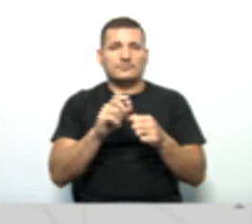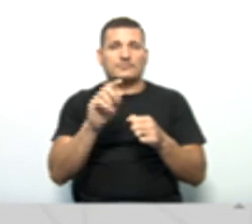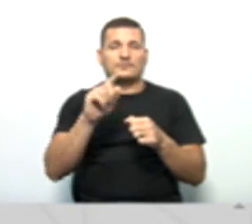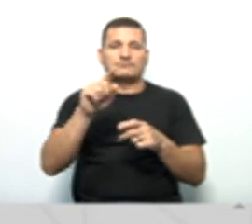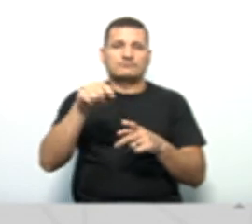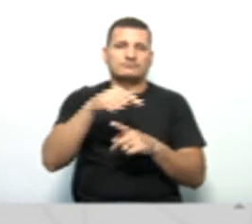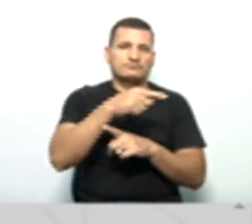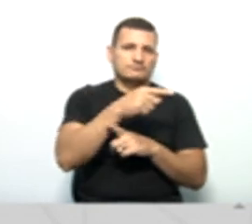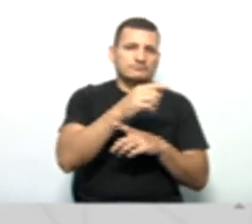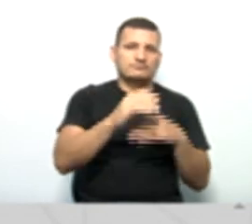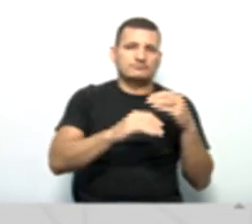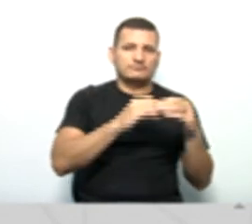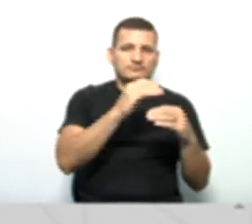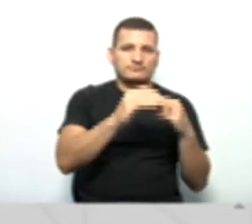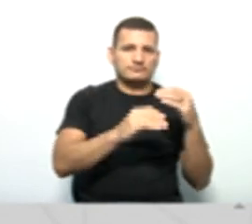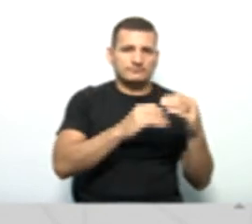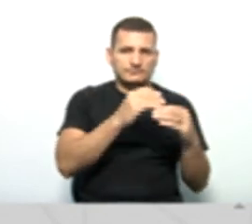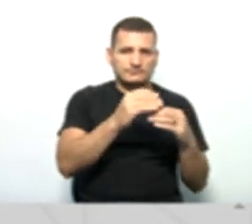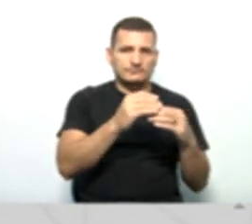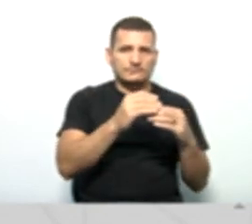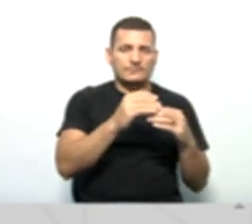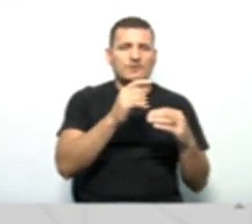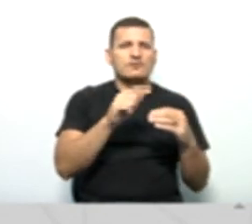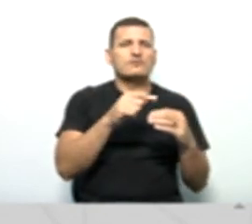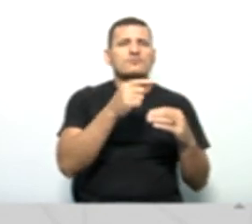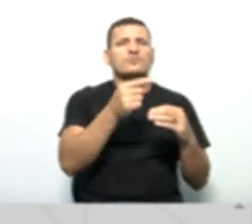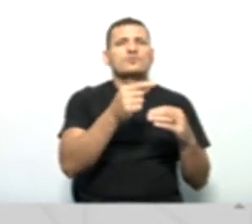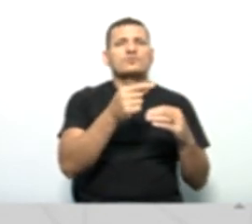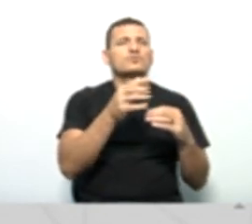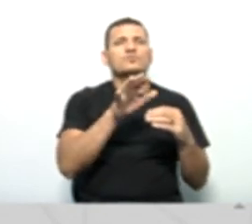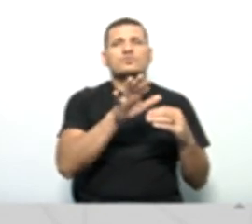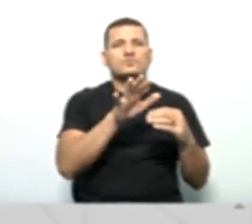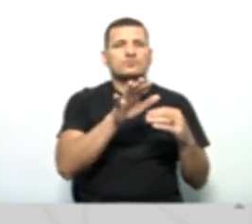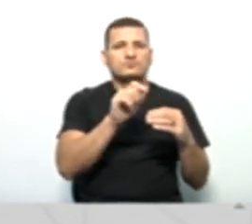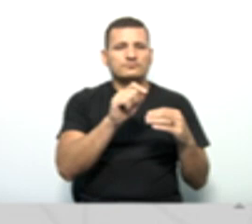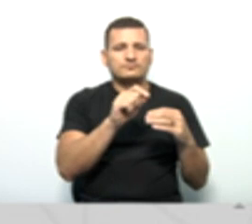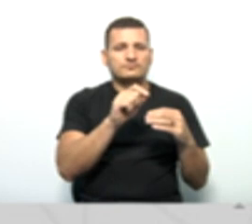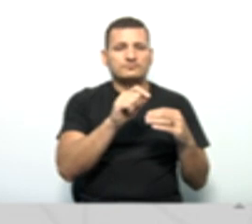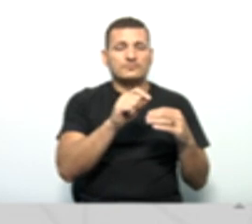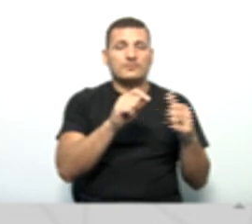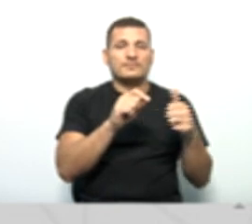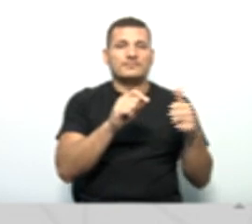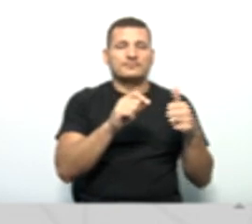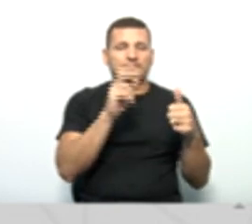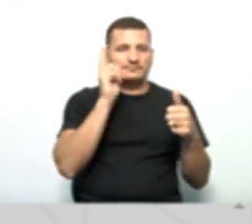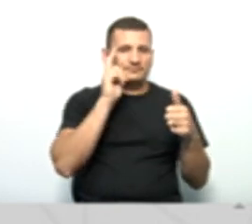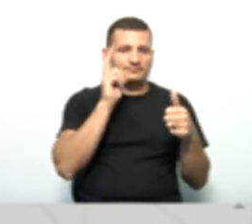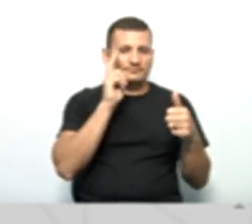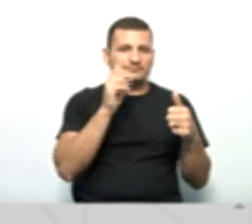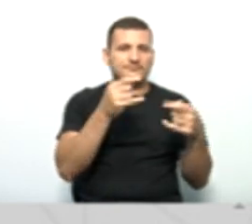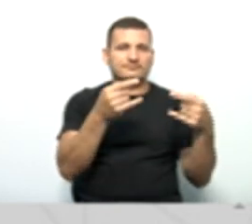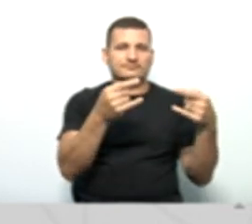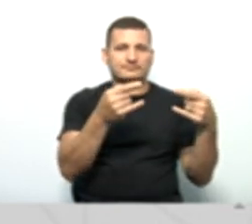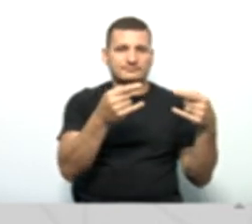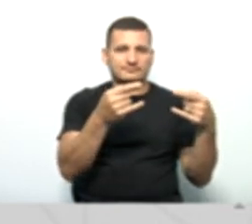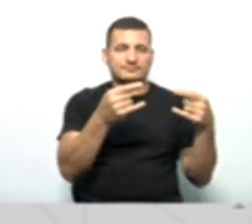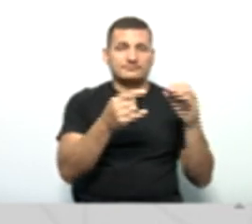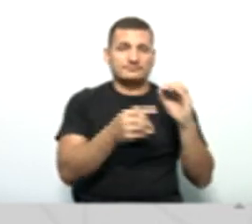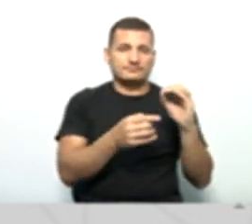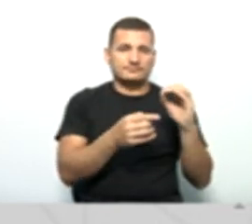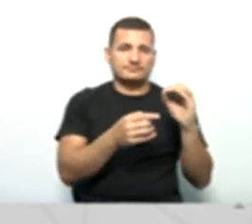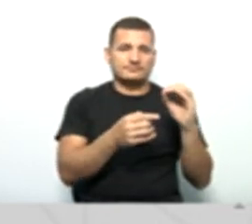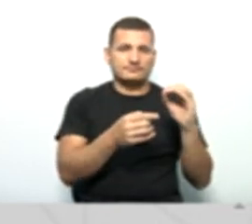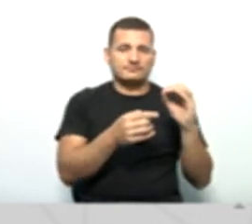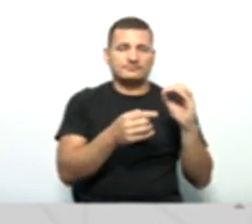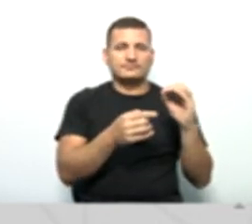dados, né? E aí, logo em seguida, ele usa o quê? A primeira posição, lembra? A primeira posição, posição 0, e